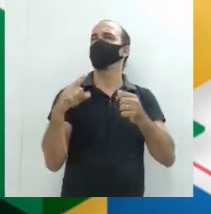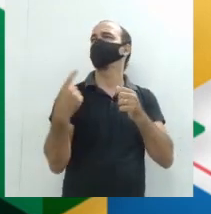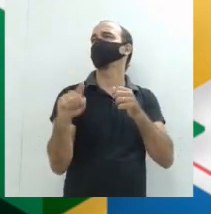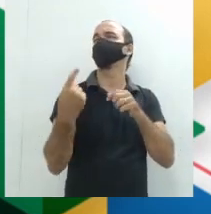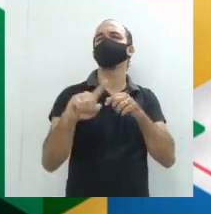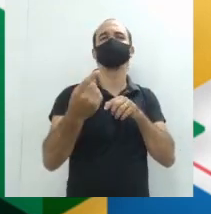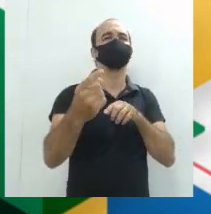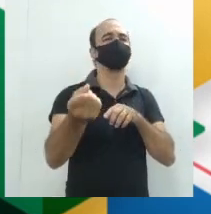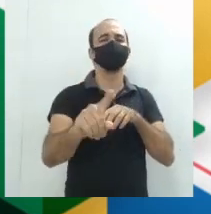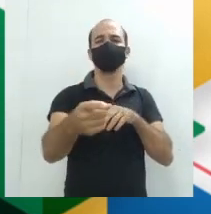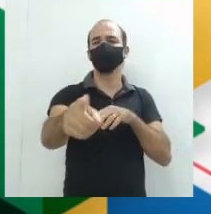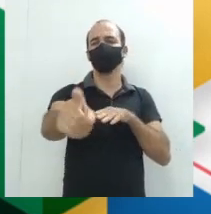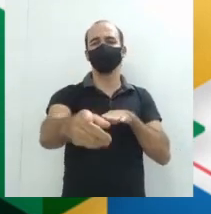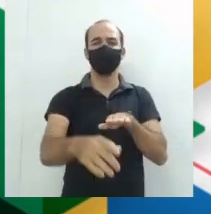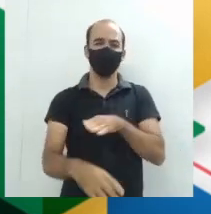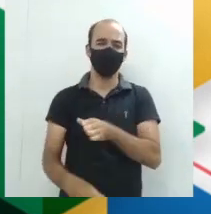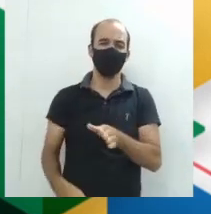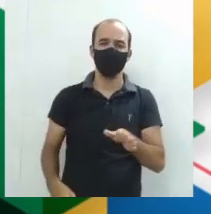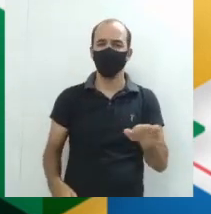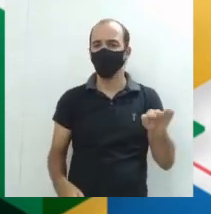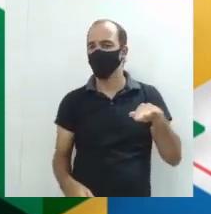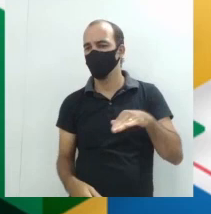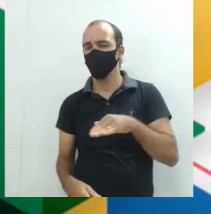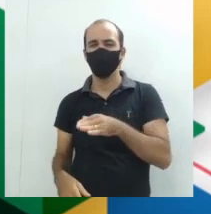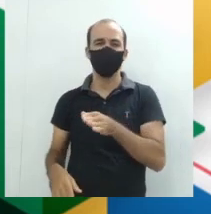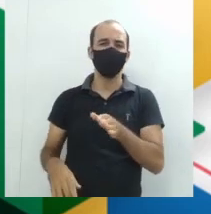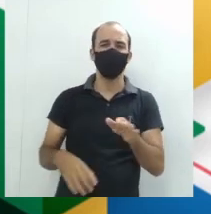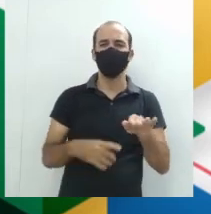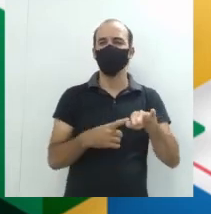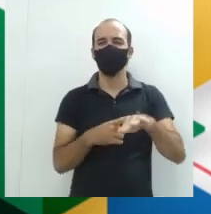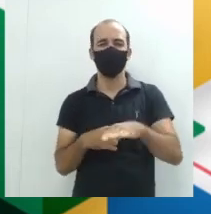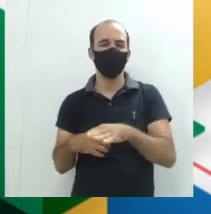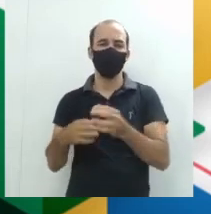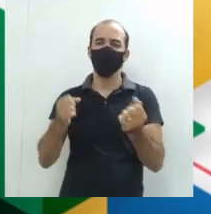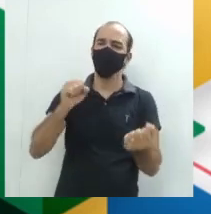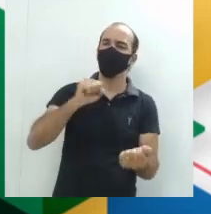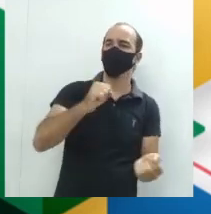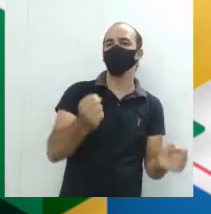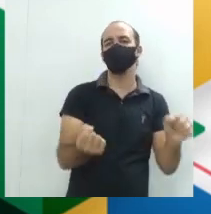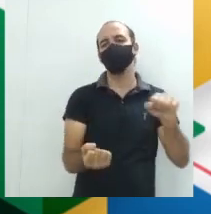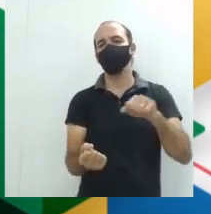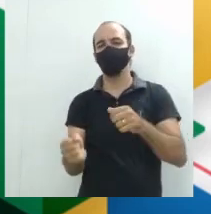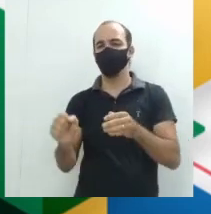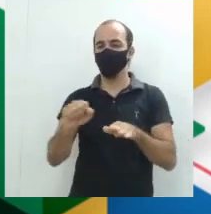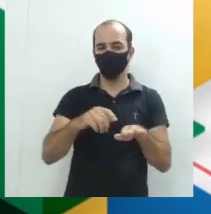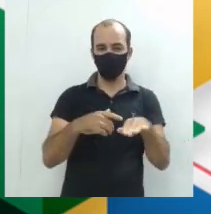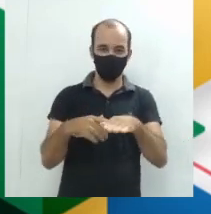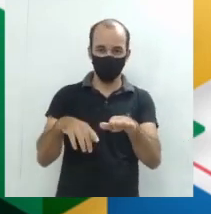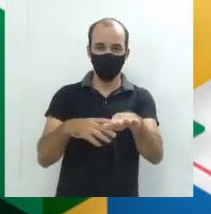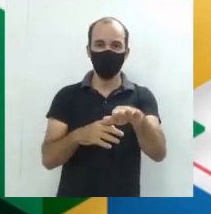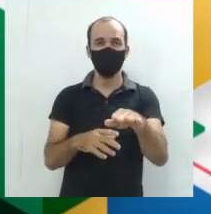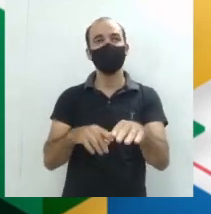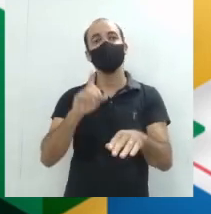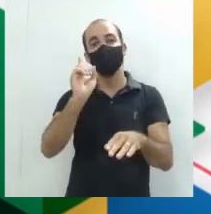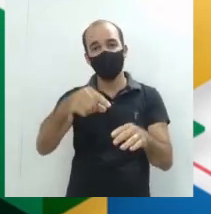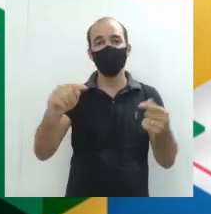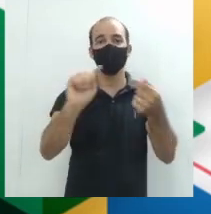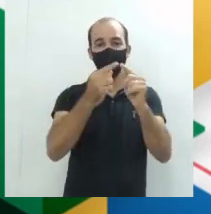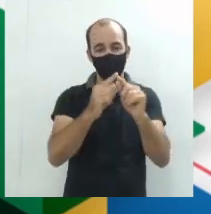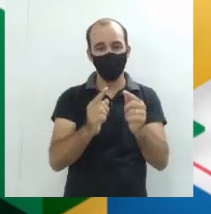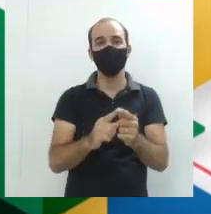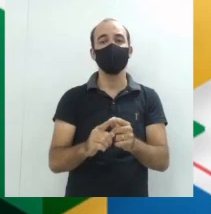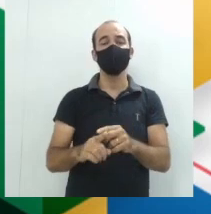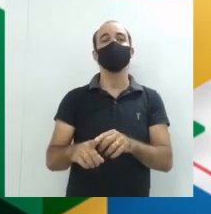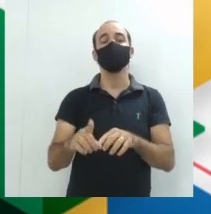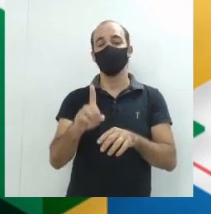para São Paulo, na BR, você está efetuando um deslocamento escalar. Mas você não vai mais